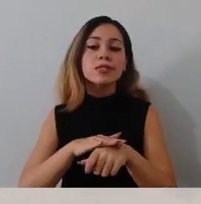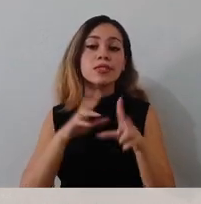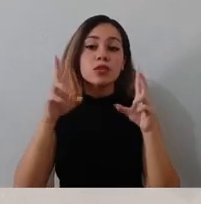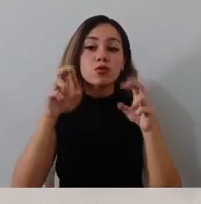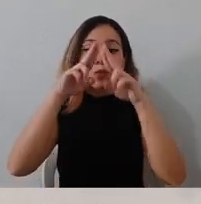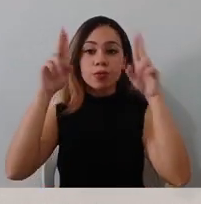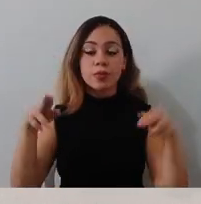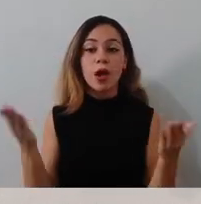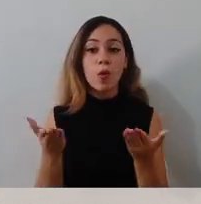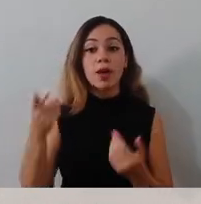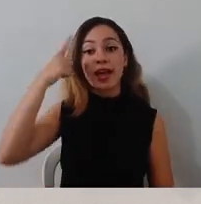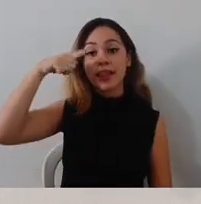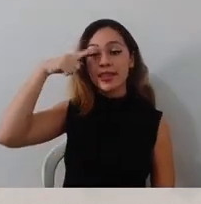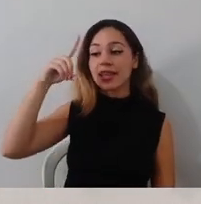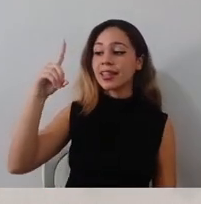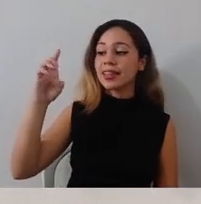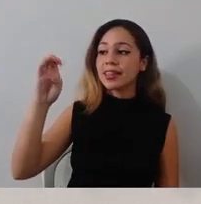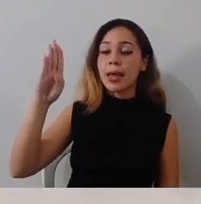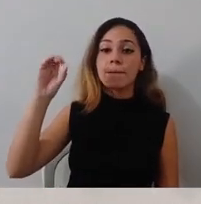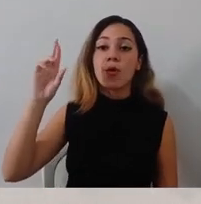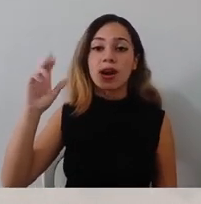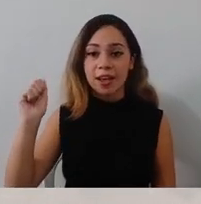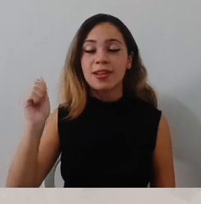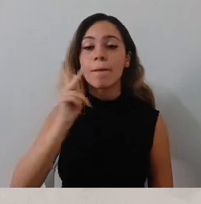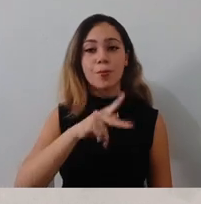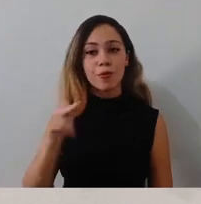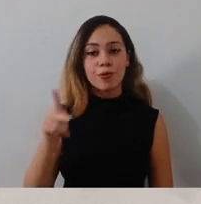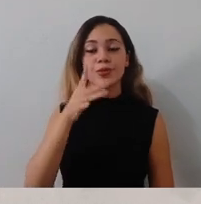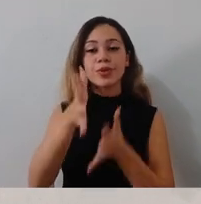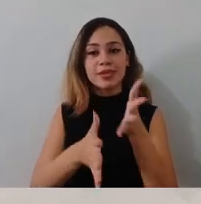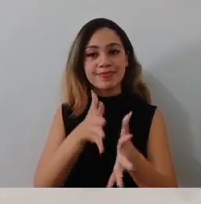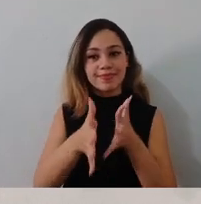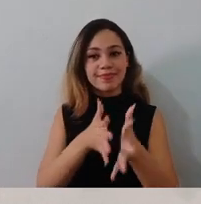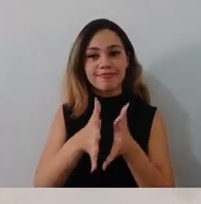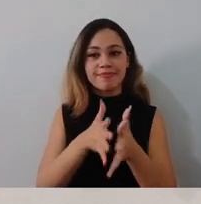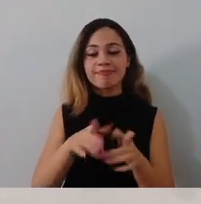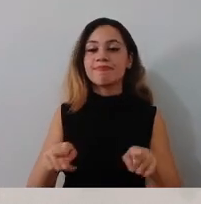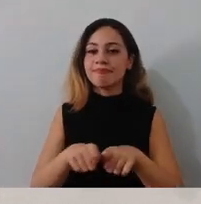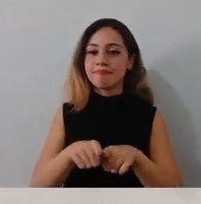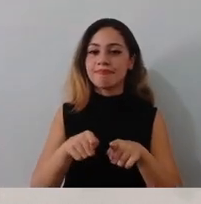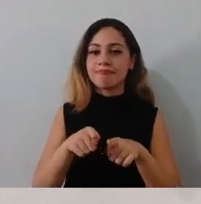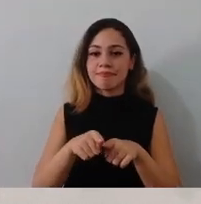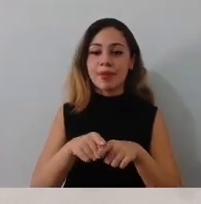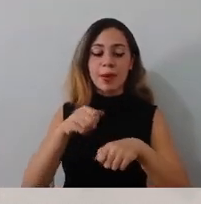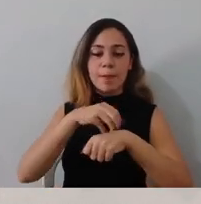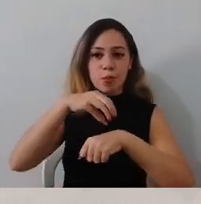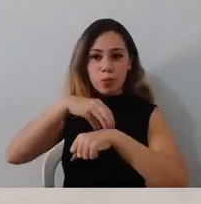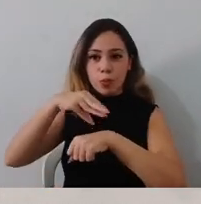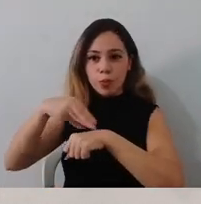desse tema a Débora Oliveira de Melo Rício. Ela é professora de Libras, ela é